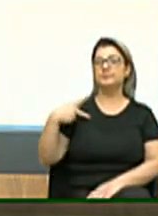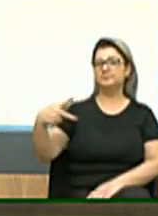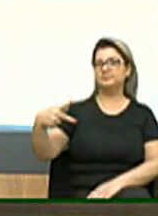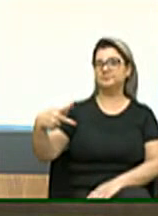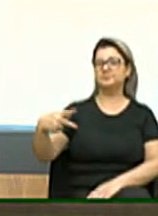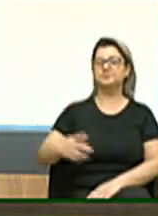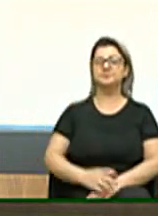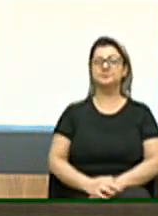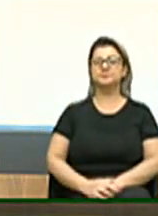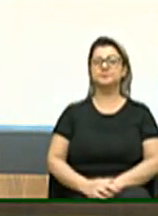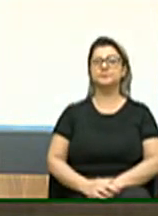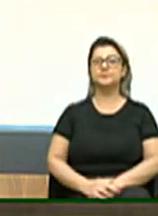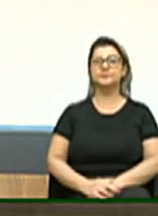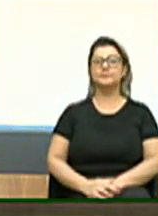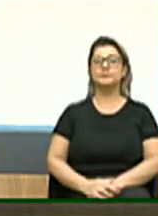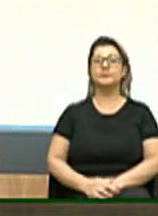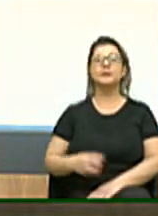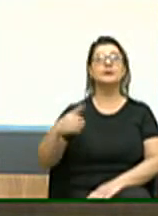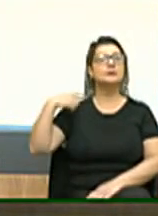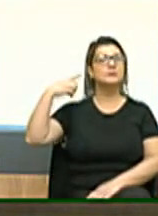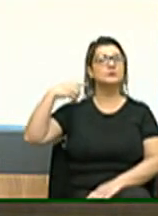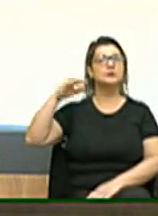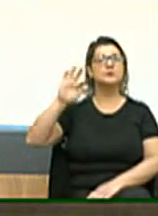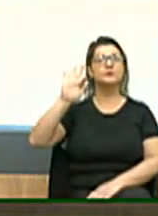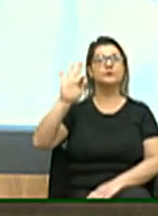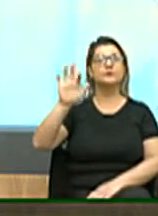Presente, presidente. Ok. Deputado Fábio Branco.